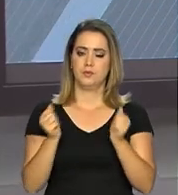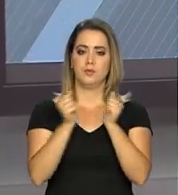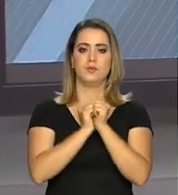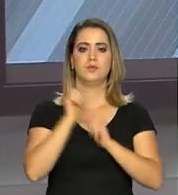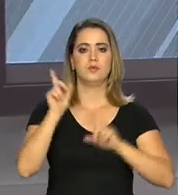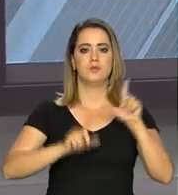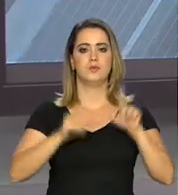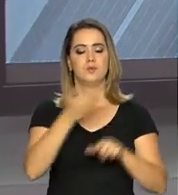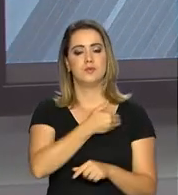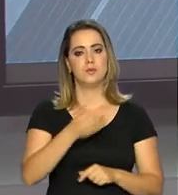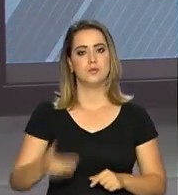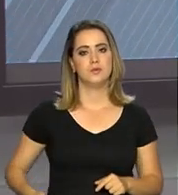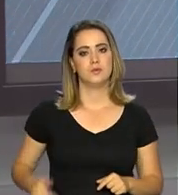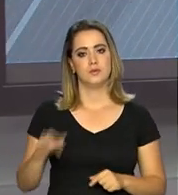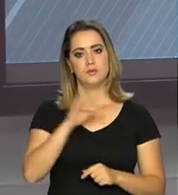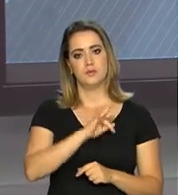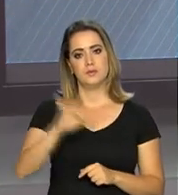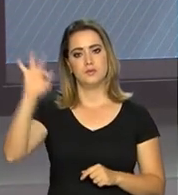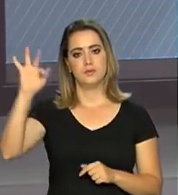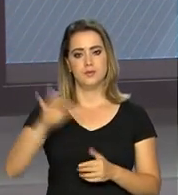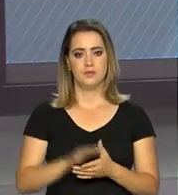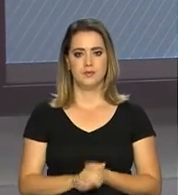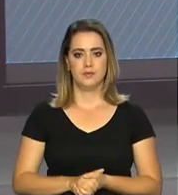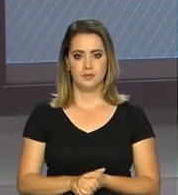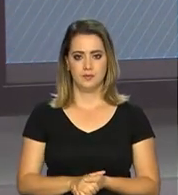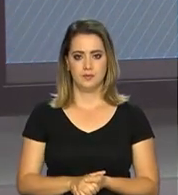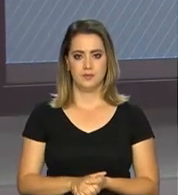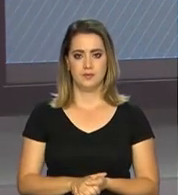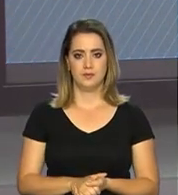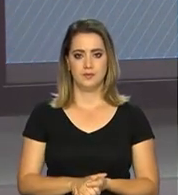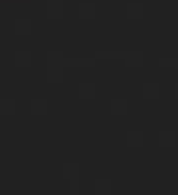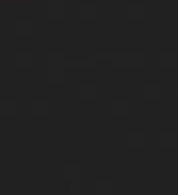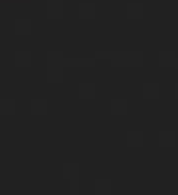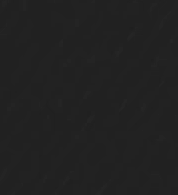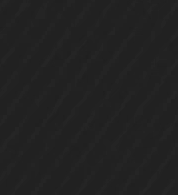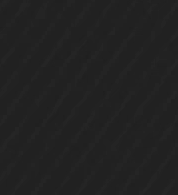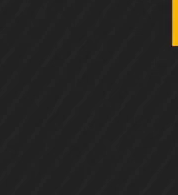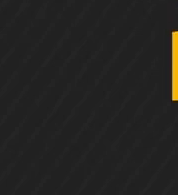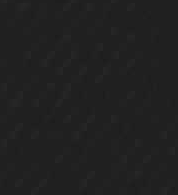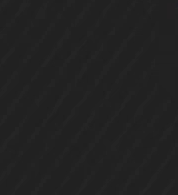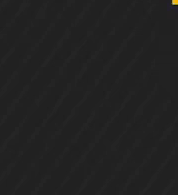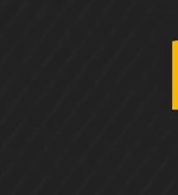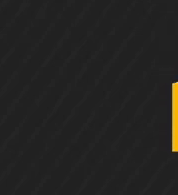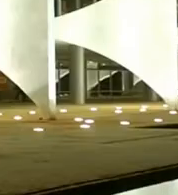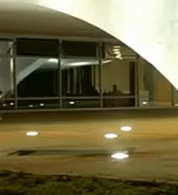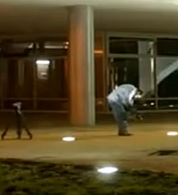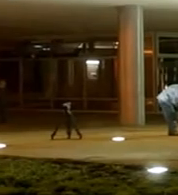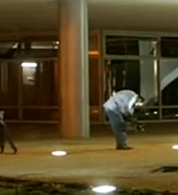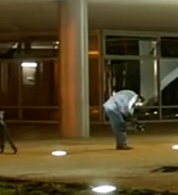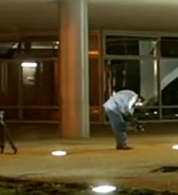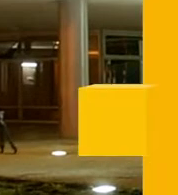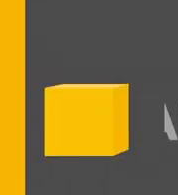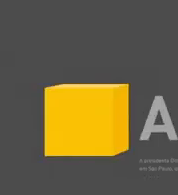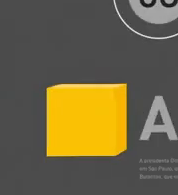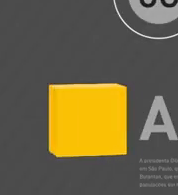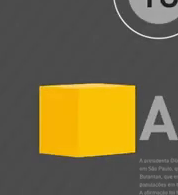você e continue com a gente na NBR, a TV do Governo Federal.